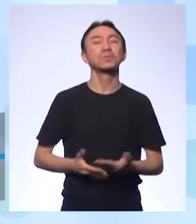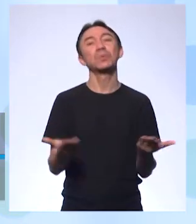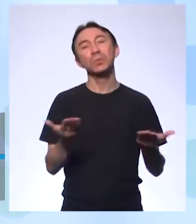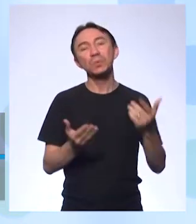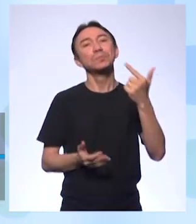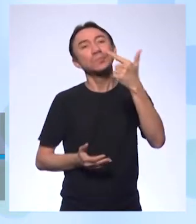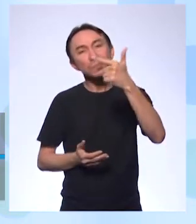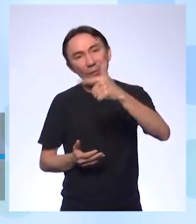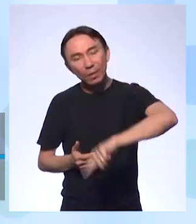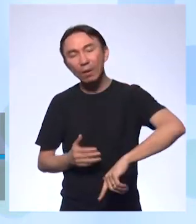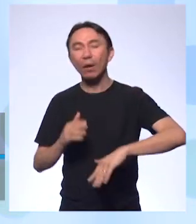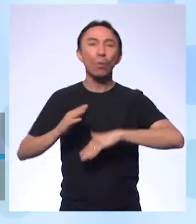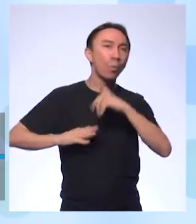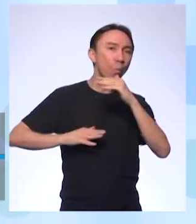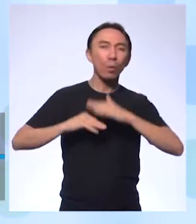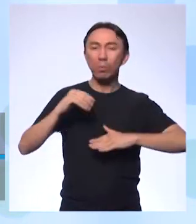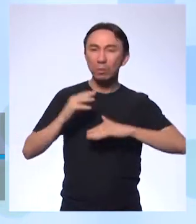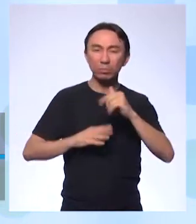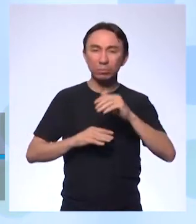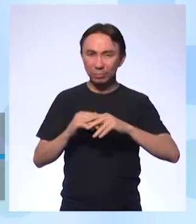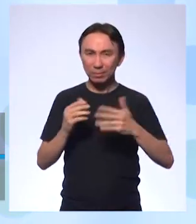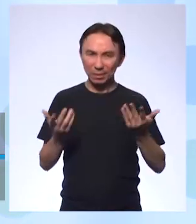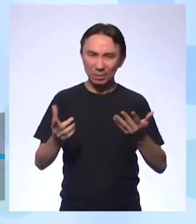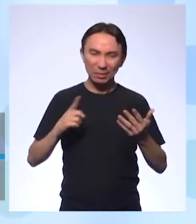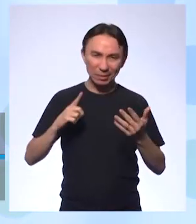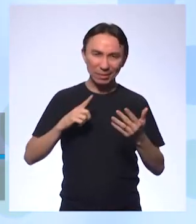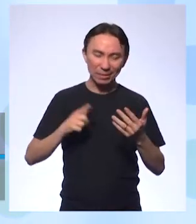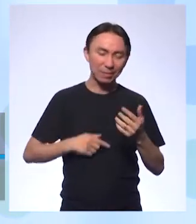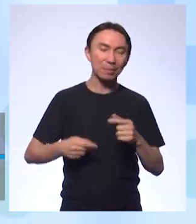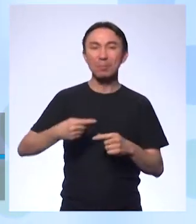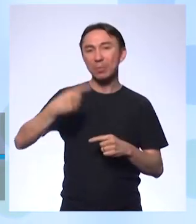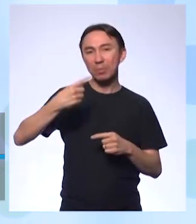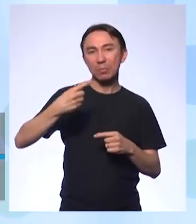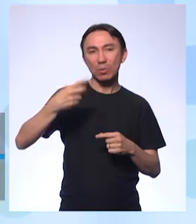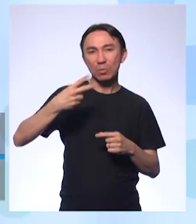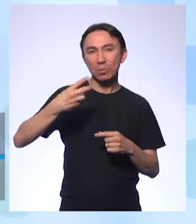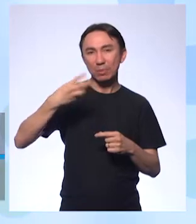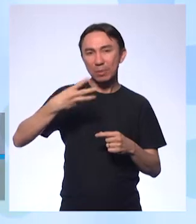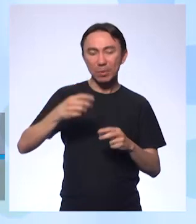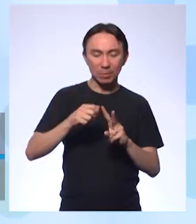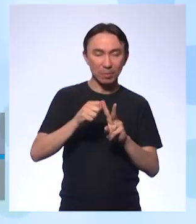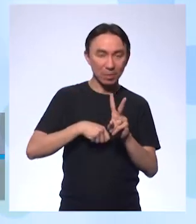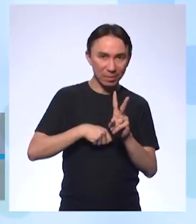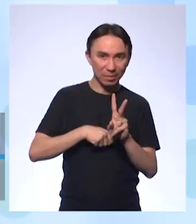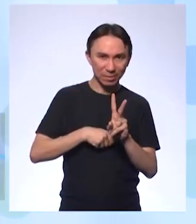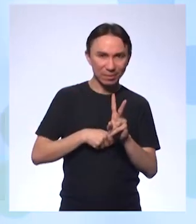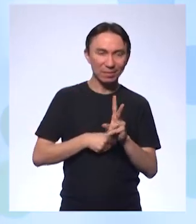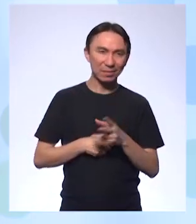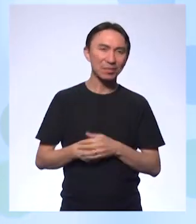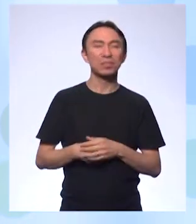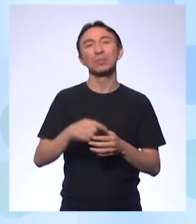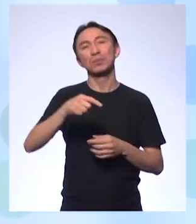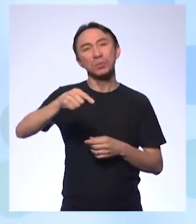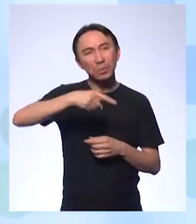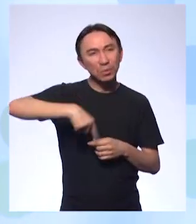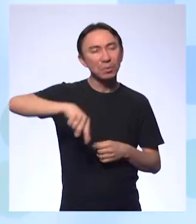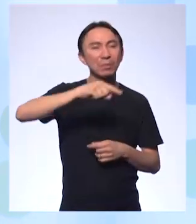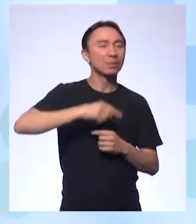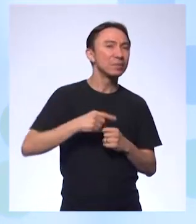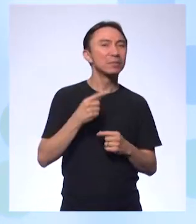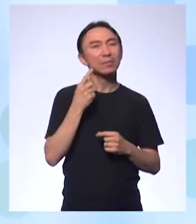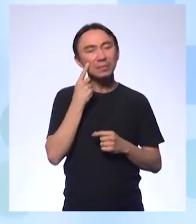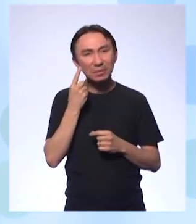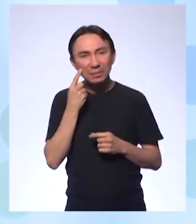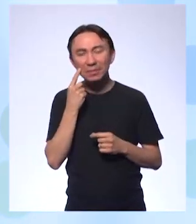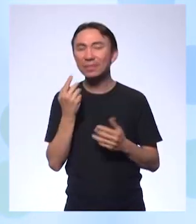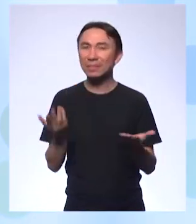algumas habilidades essenciais do primeiro, segundo e terceiro trimestre, né? Para a gente poder aí trabalhar, né, ativamente, dando continuidade